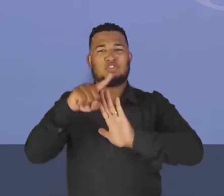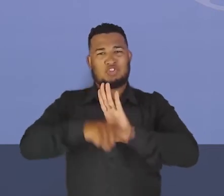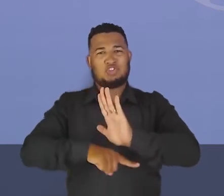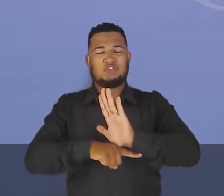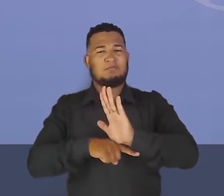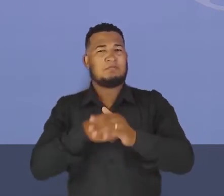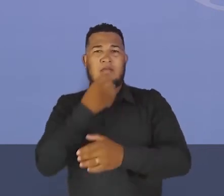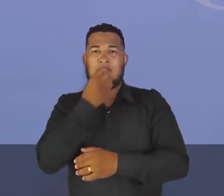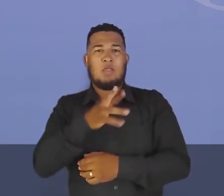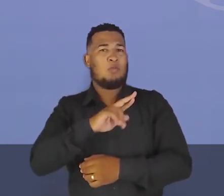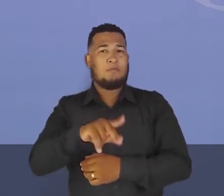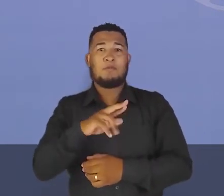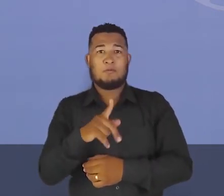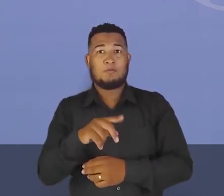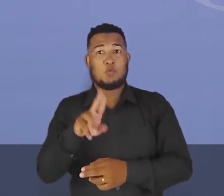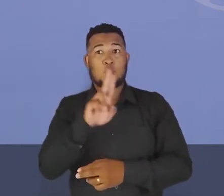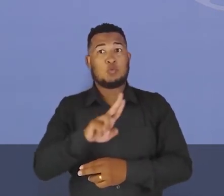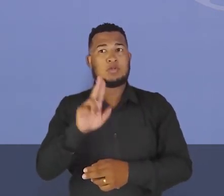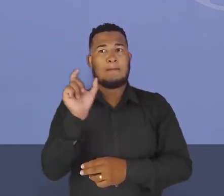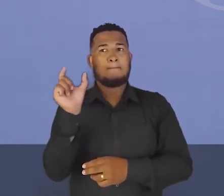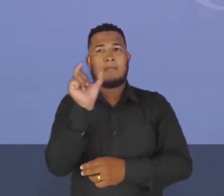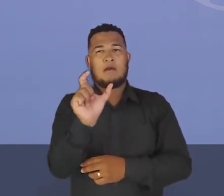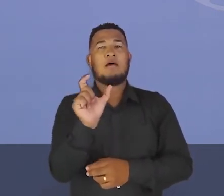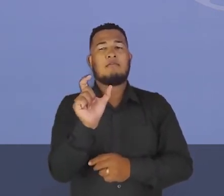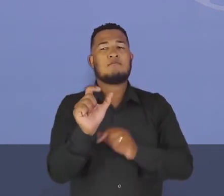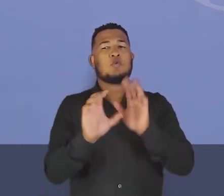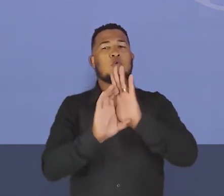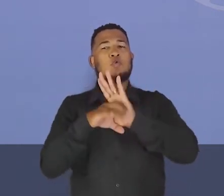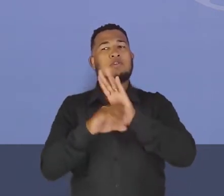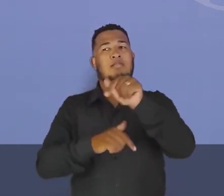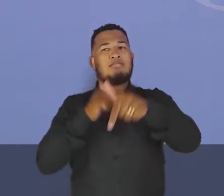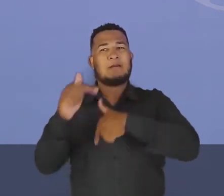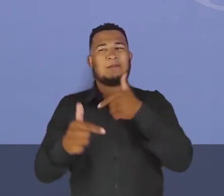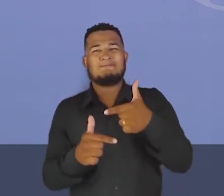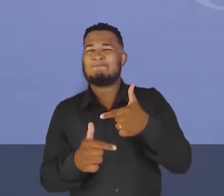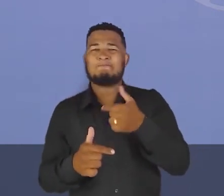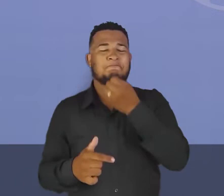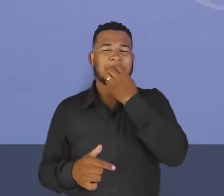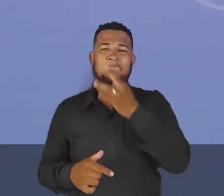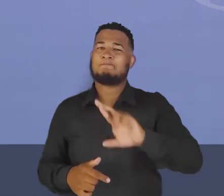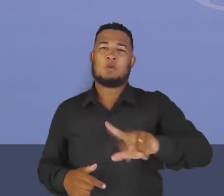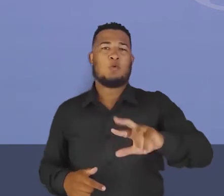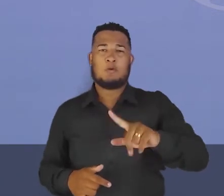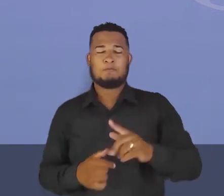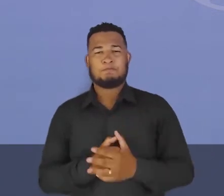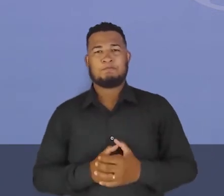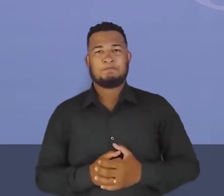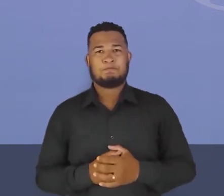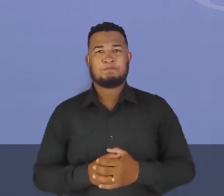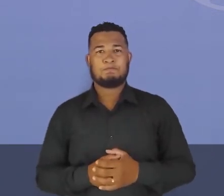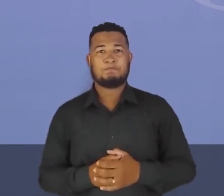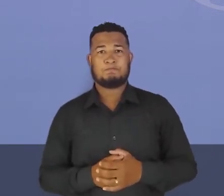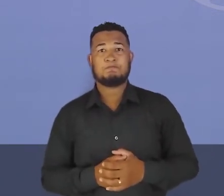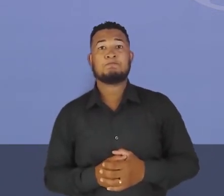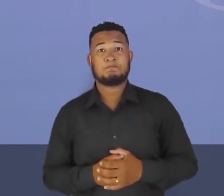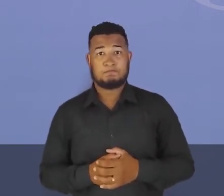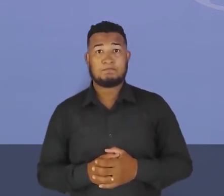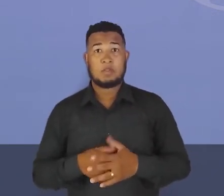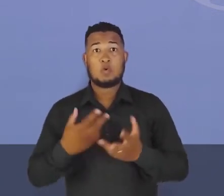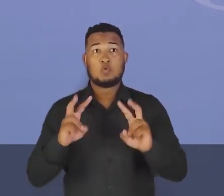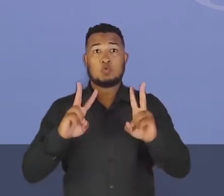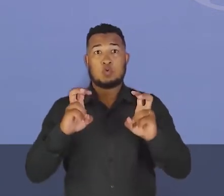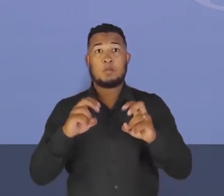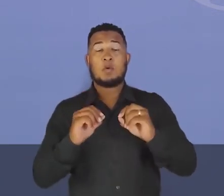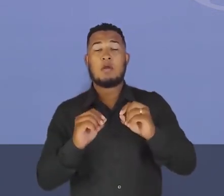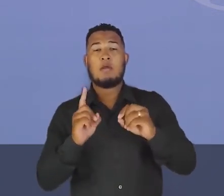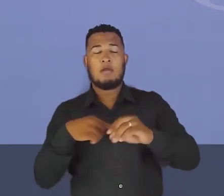que acha o termo trabalho, o conceito de trabalho, algo ruim para o ser humano. Quando a gente chega à